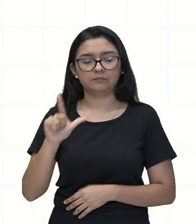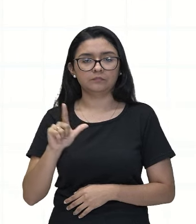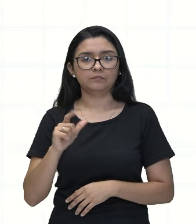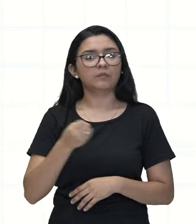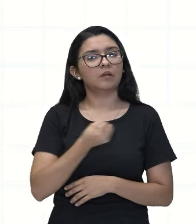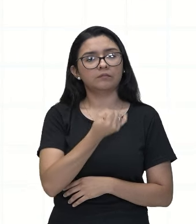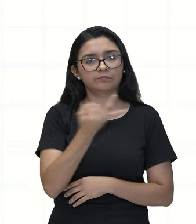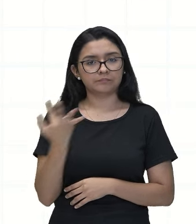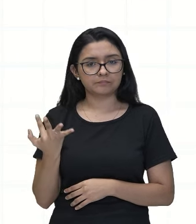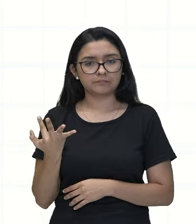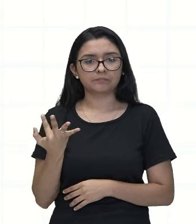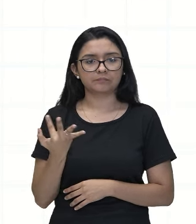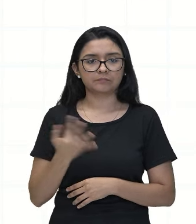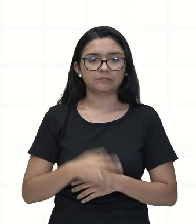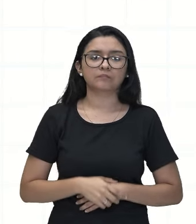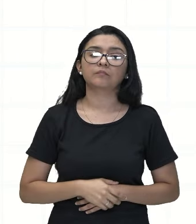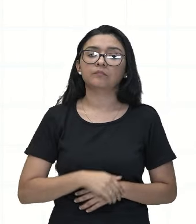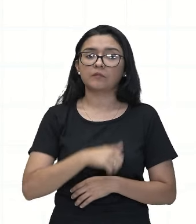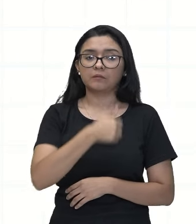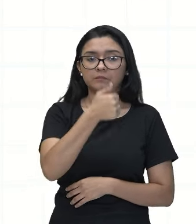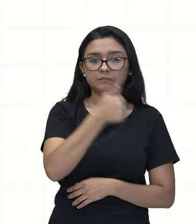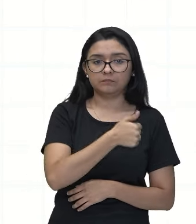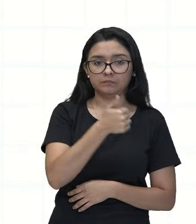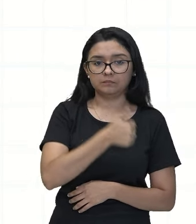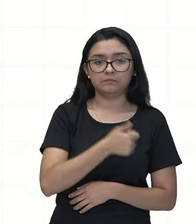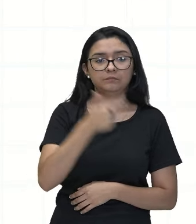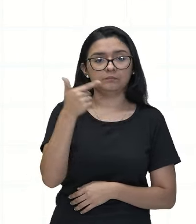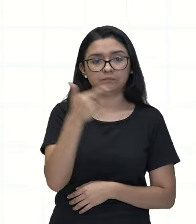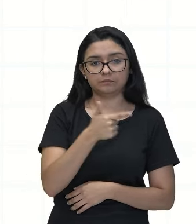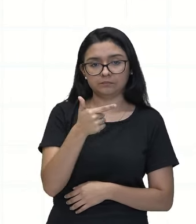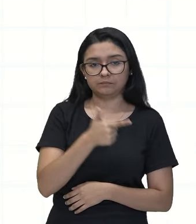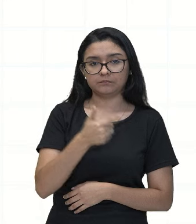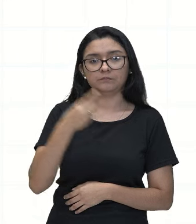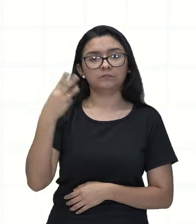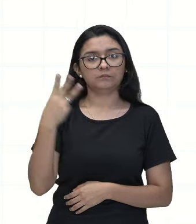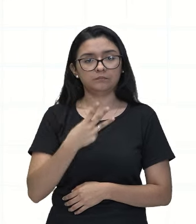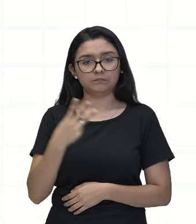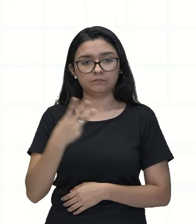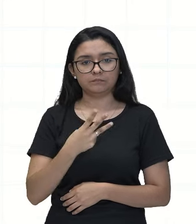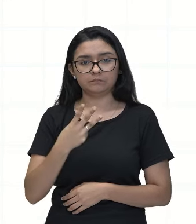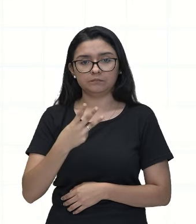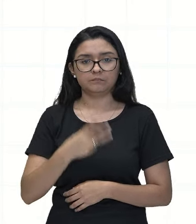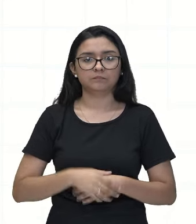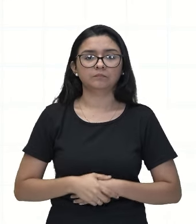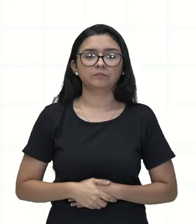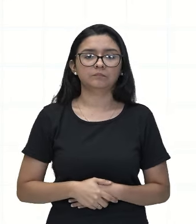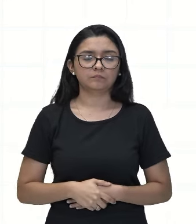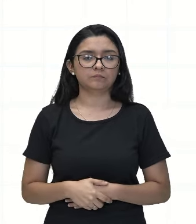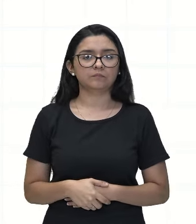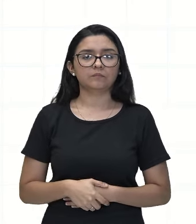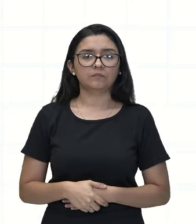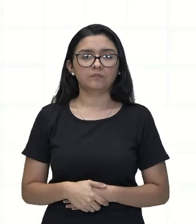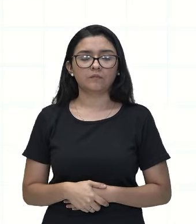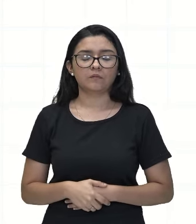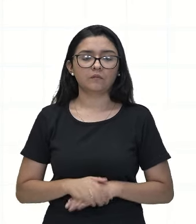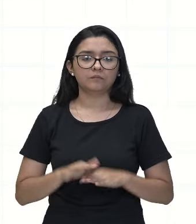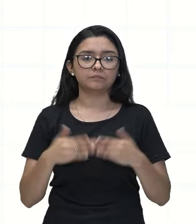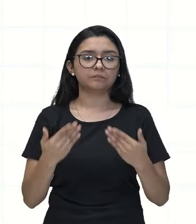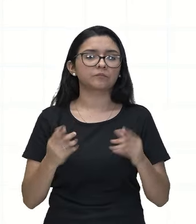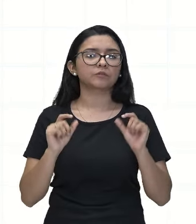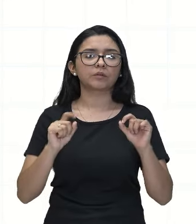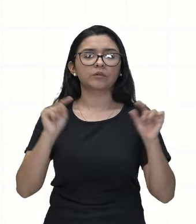segunda tu terceira ele do singular ou nós vz eles no plural com quem que